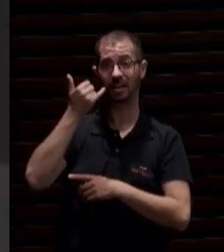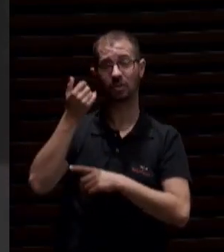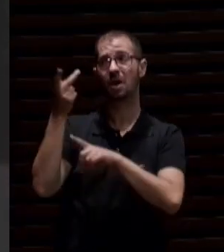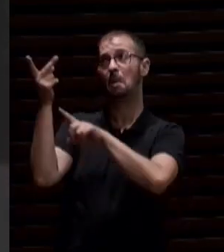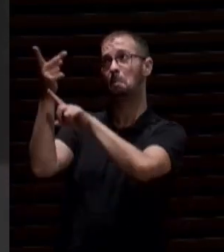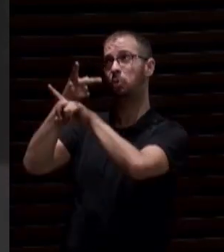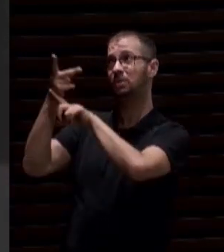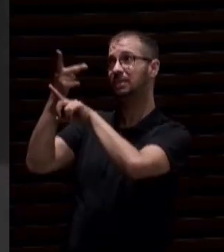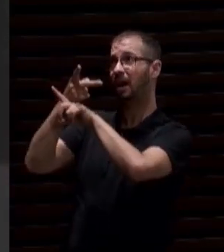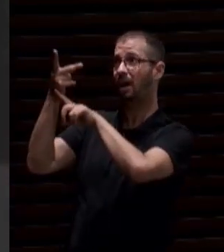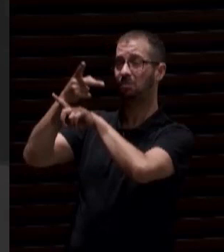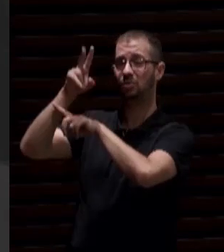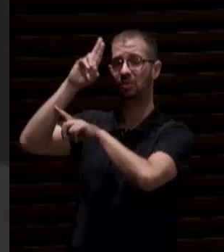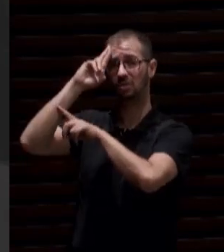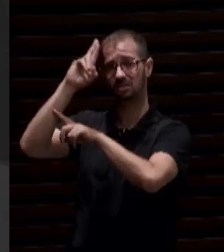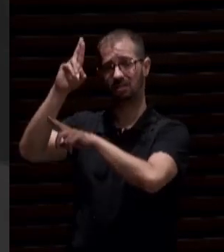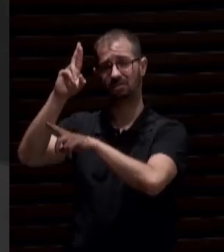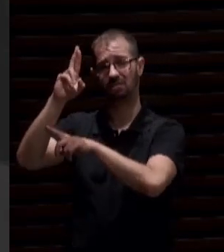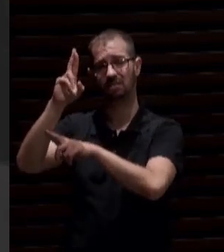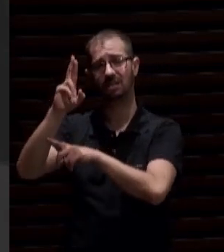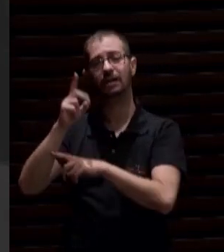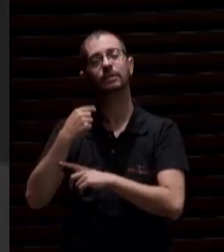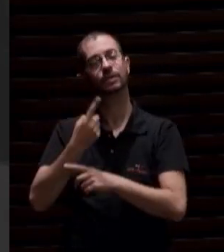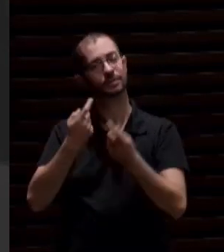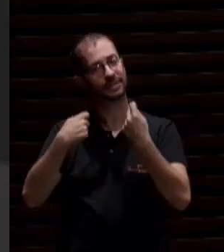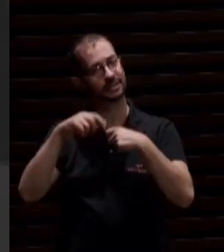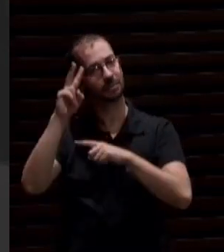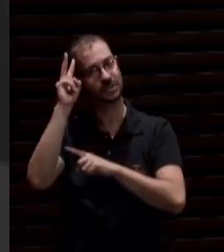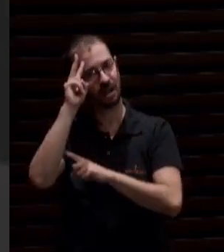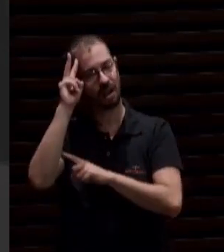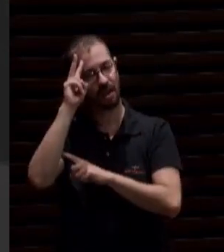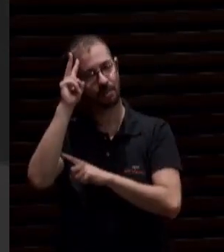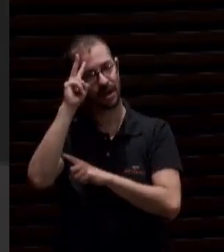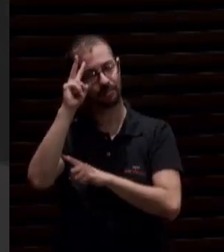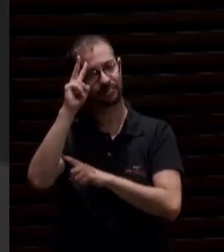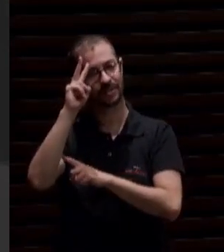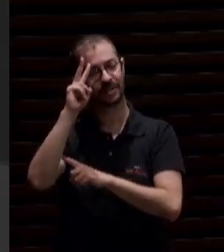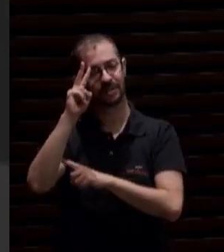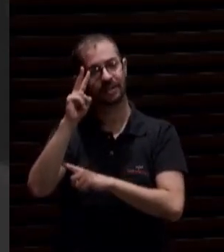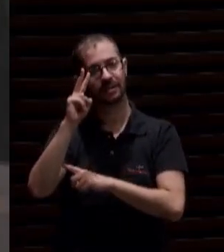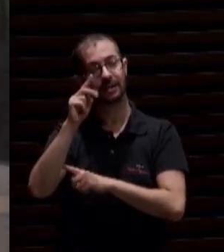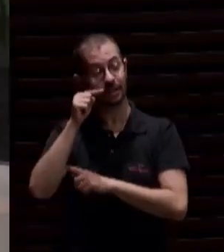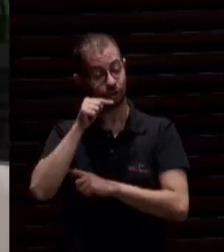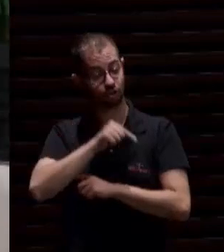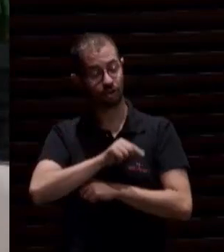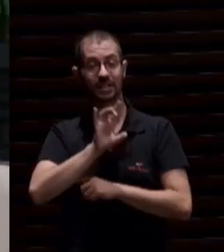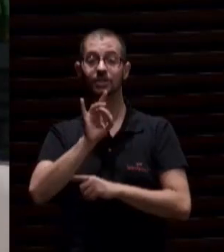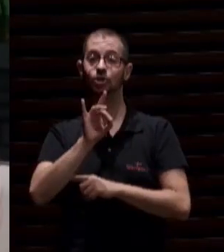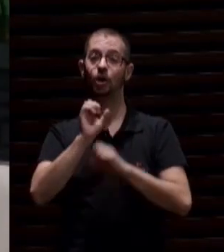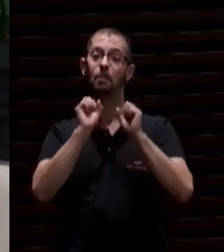Senhor. Mas uma coisa que nós temos que lembrar é que ele só pôde buscar o Senhor em